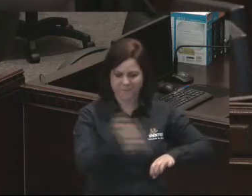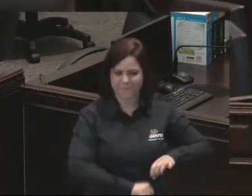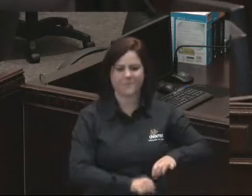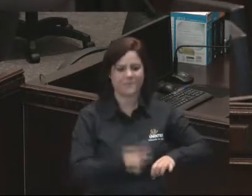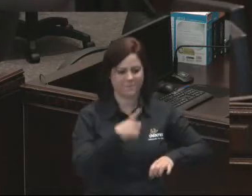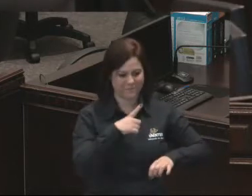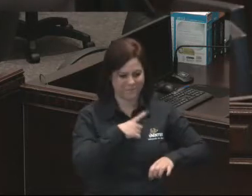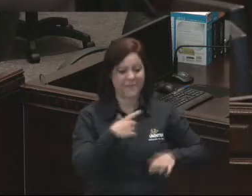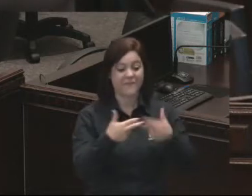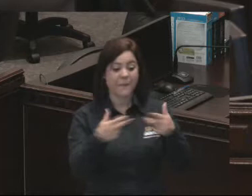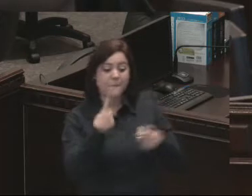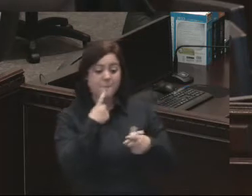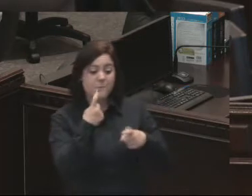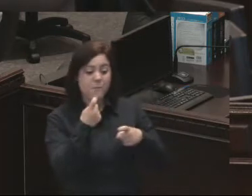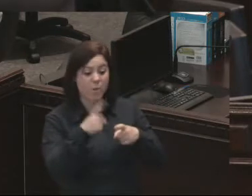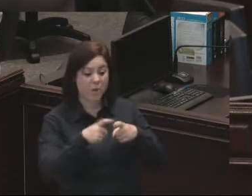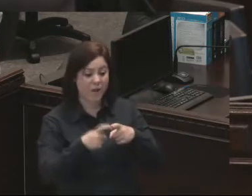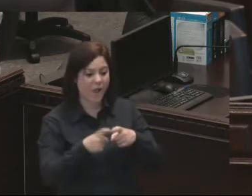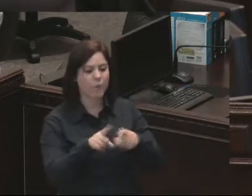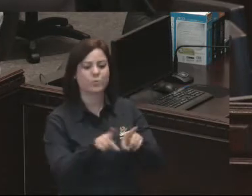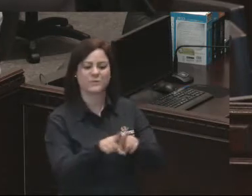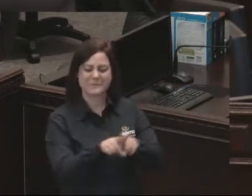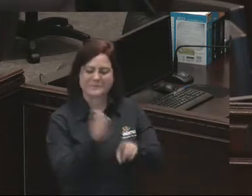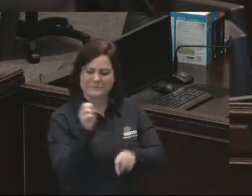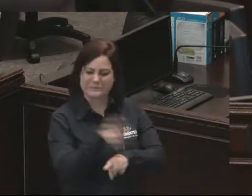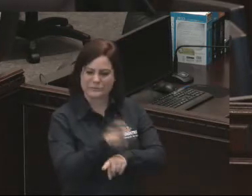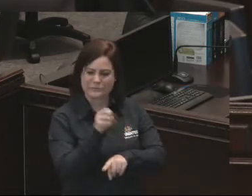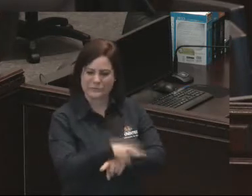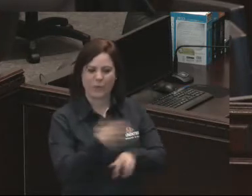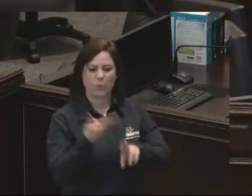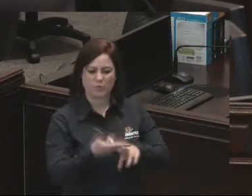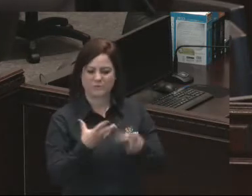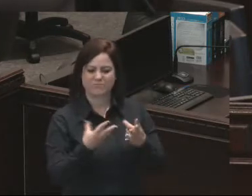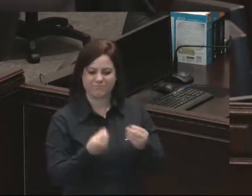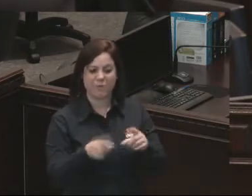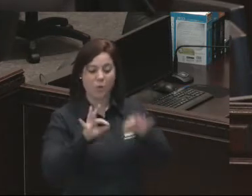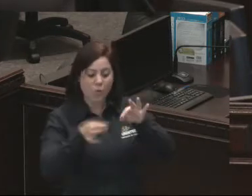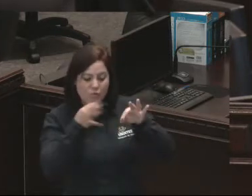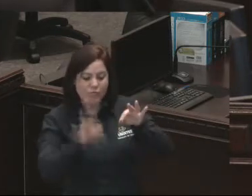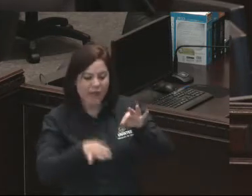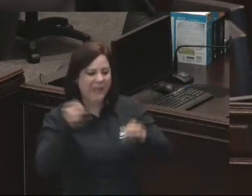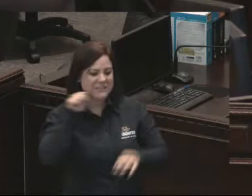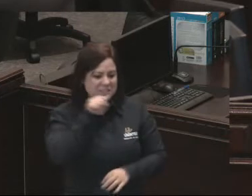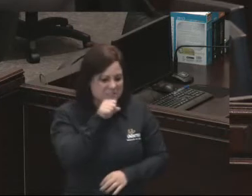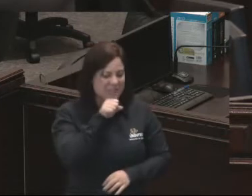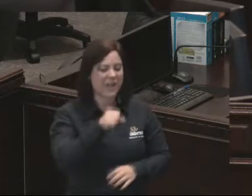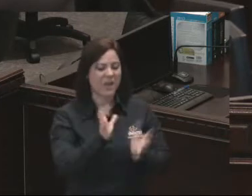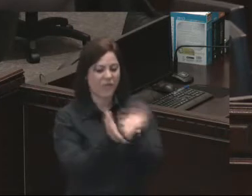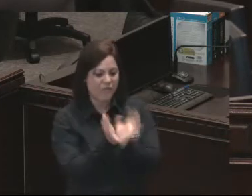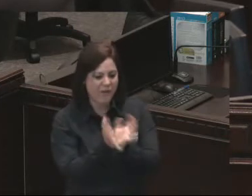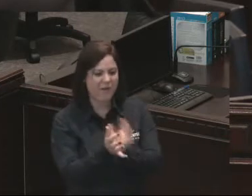o pimentão, o morango, que se utiliza bastante, principalmente fungicidas, uva, cenoura, alface,